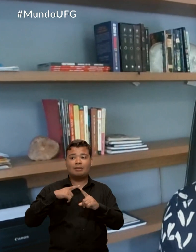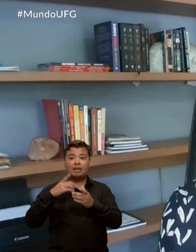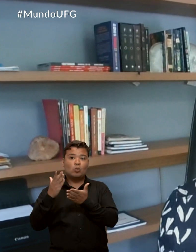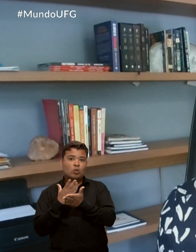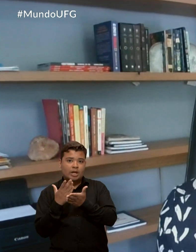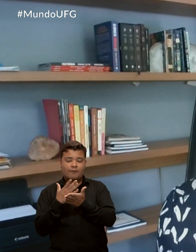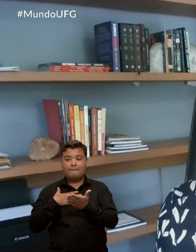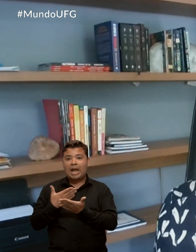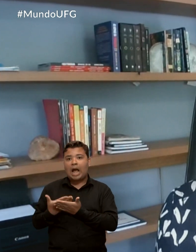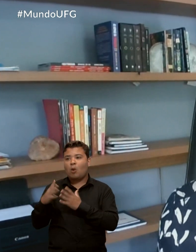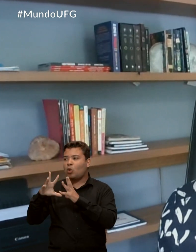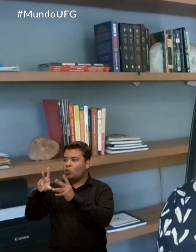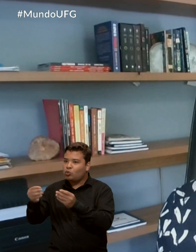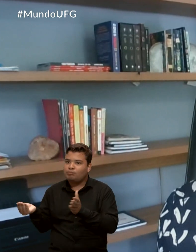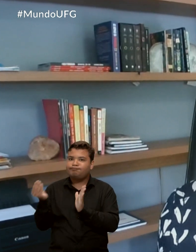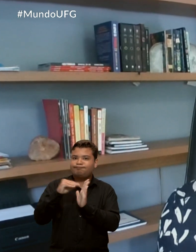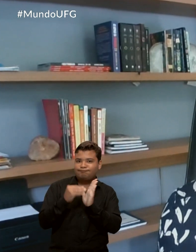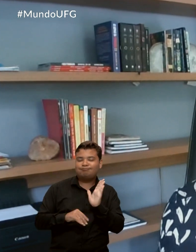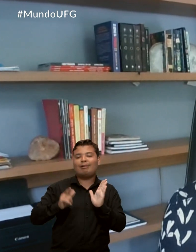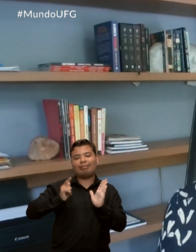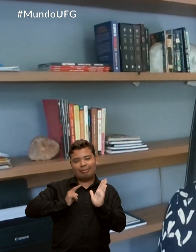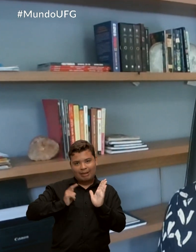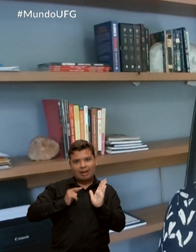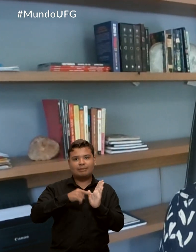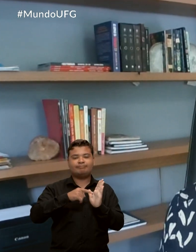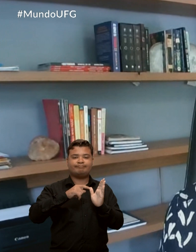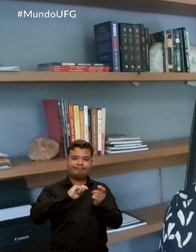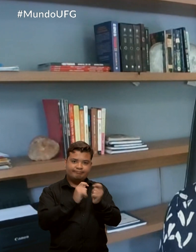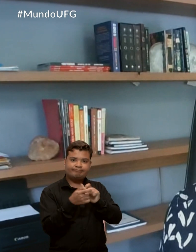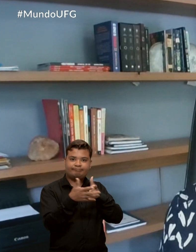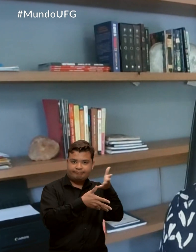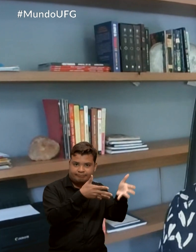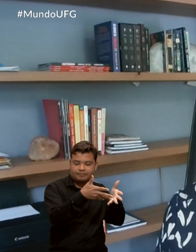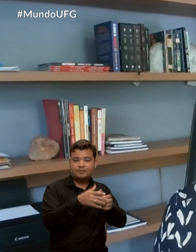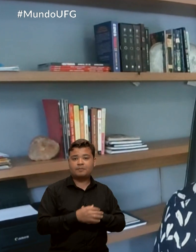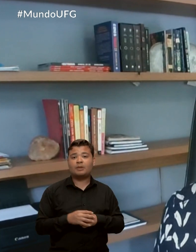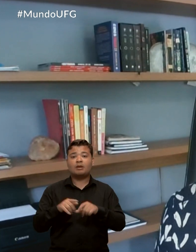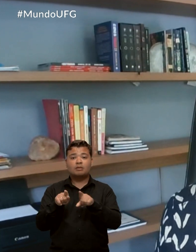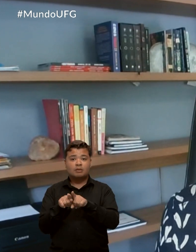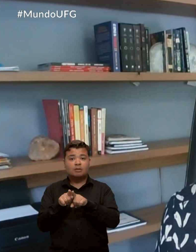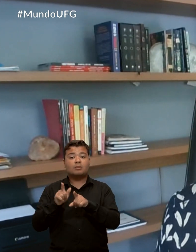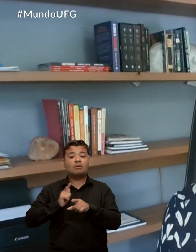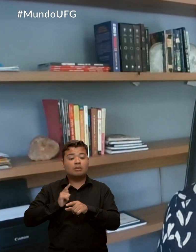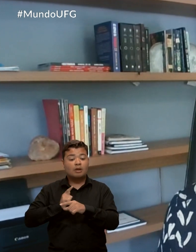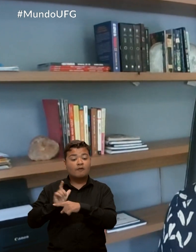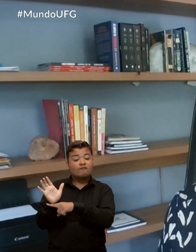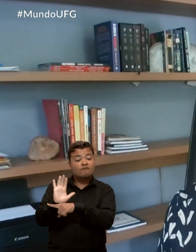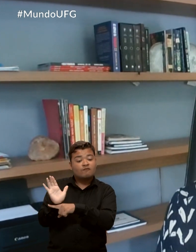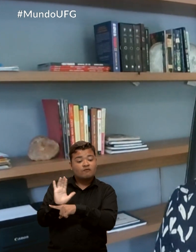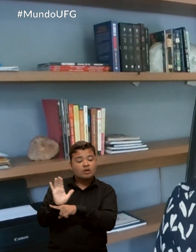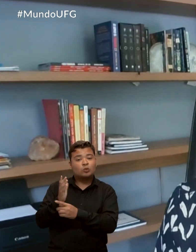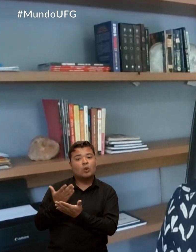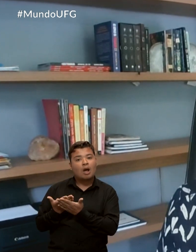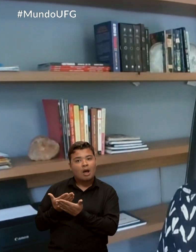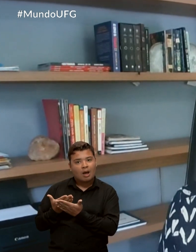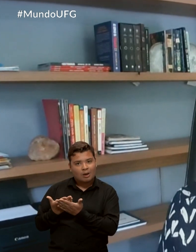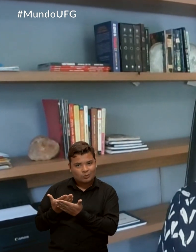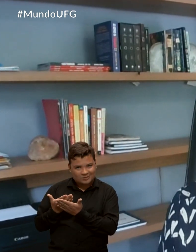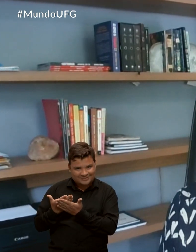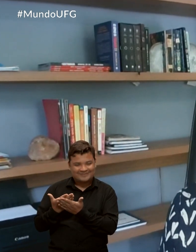certo? E depois tem também, acompanhando o livro, tem os vídeos das aulas, o que é